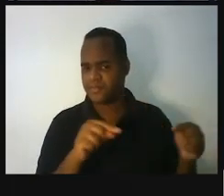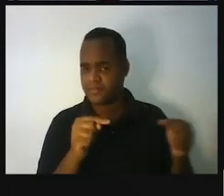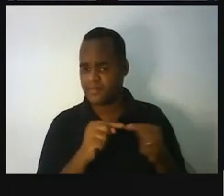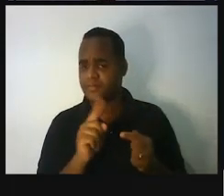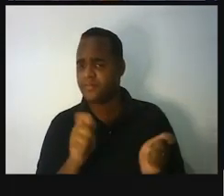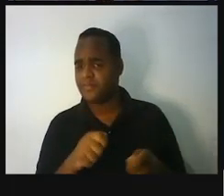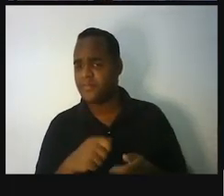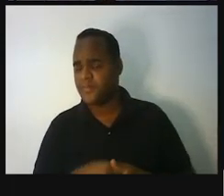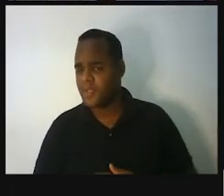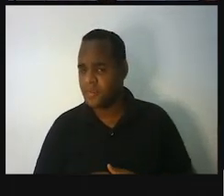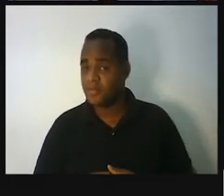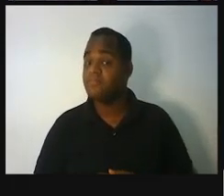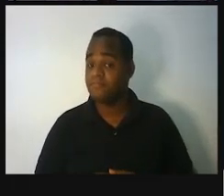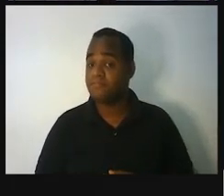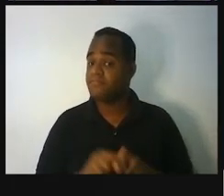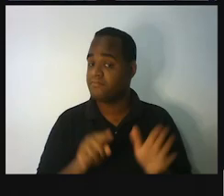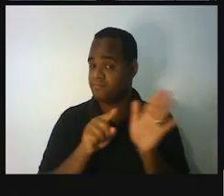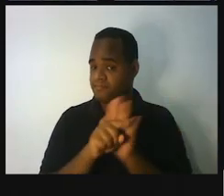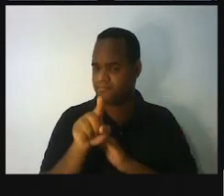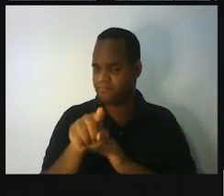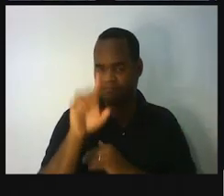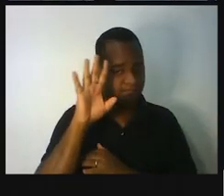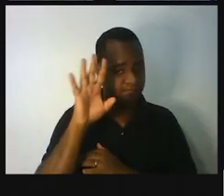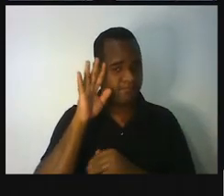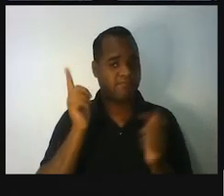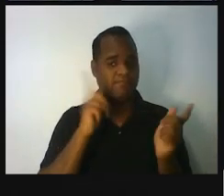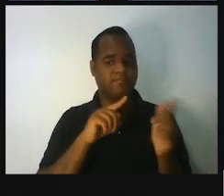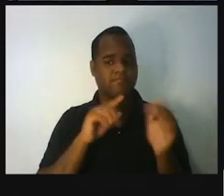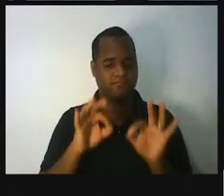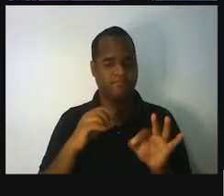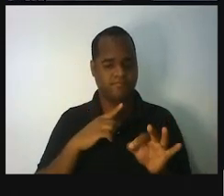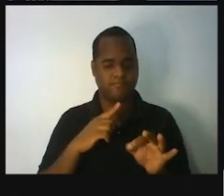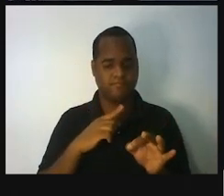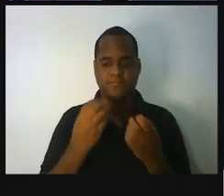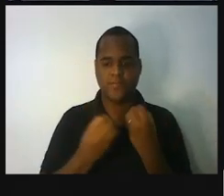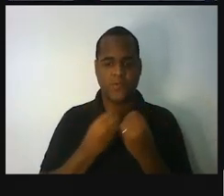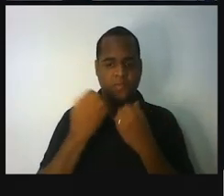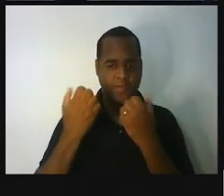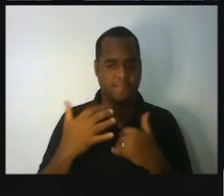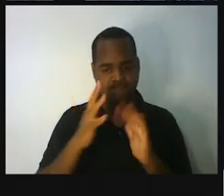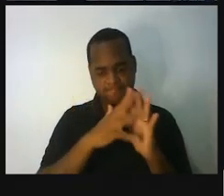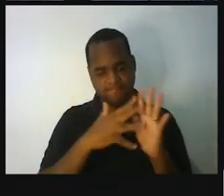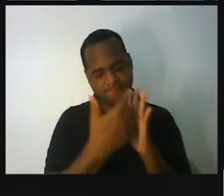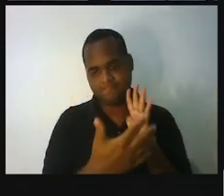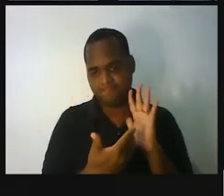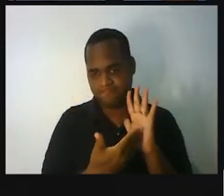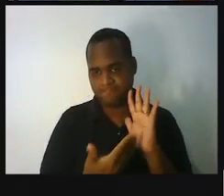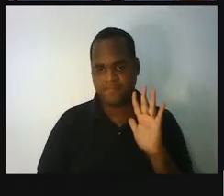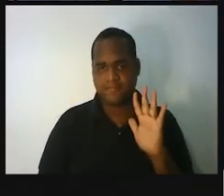aí, pergunta para você responder. É só olhar na tabelinha, tá bom?